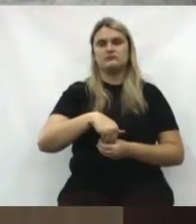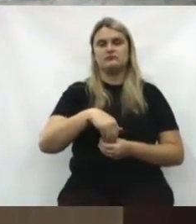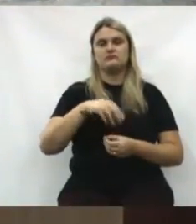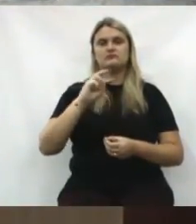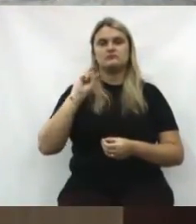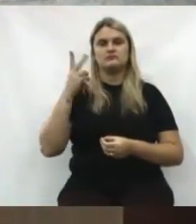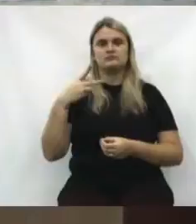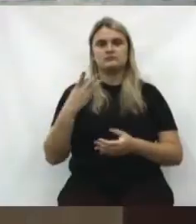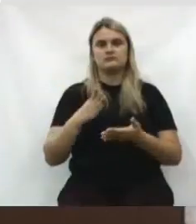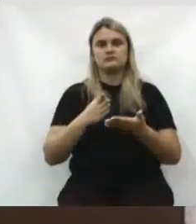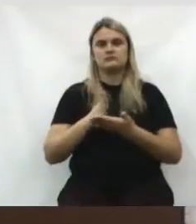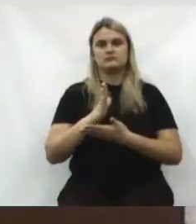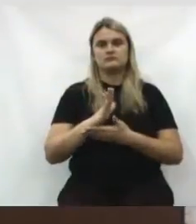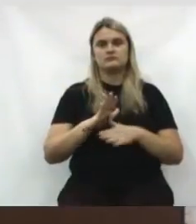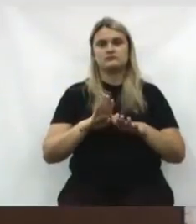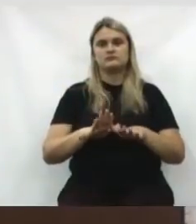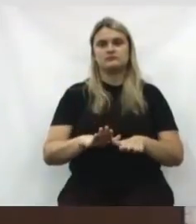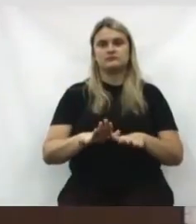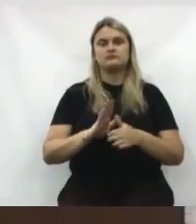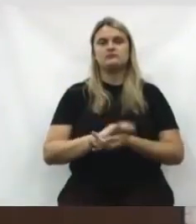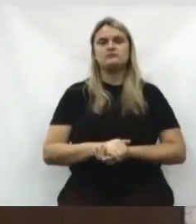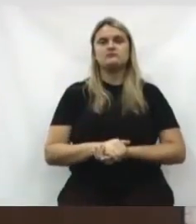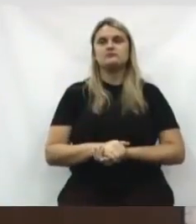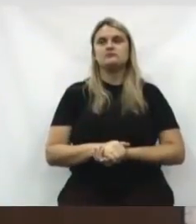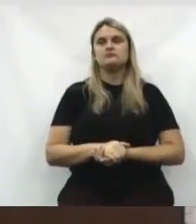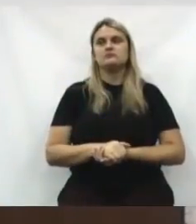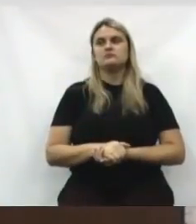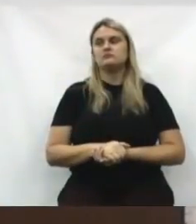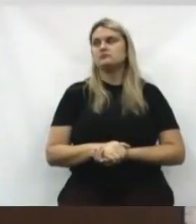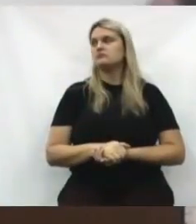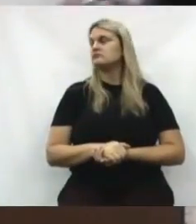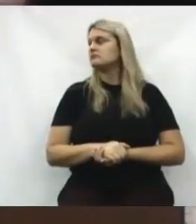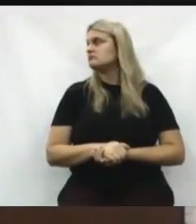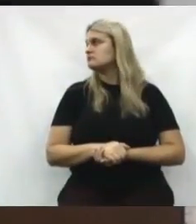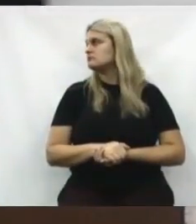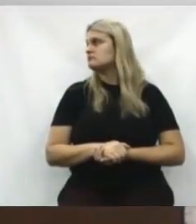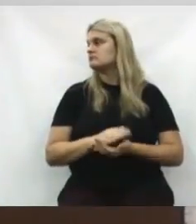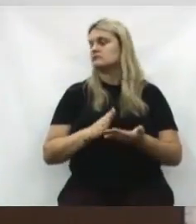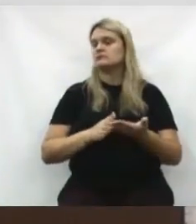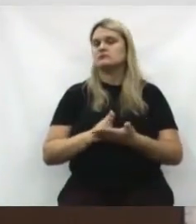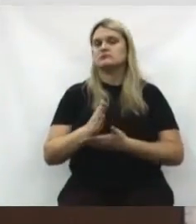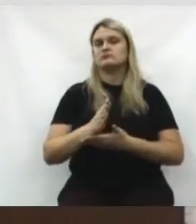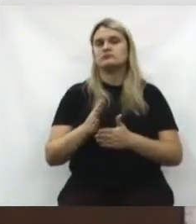em votação. Senhores vereadores que aprovam, permaneçam como estão.